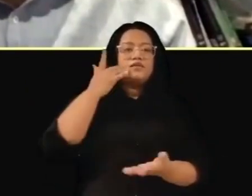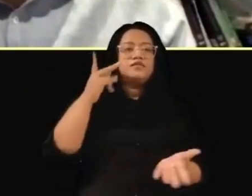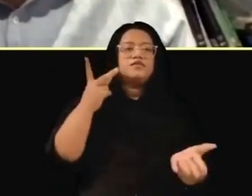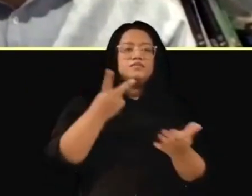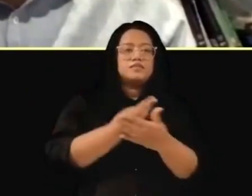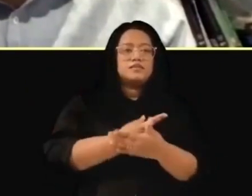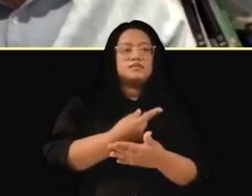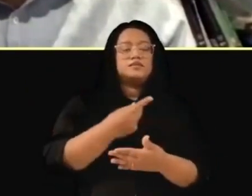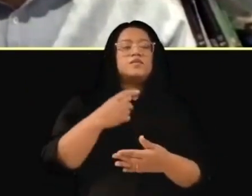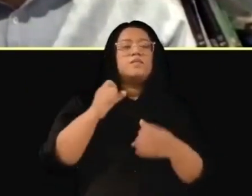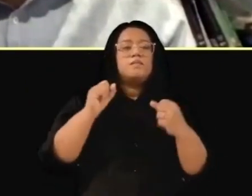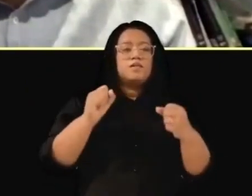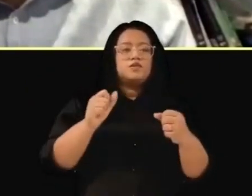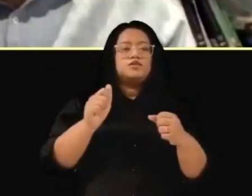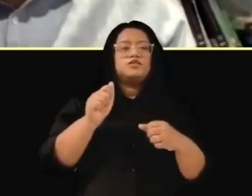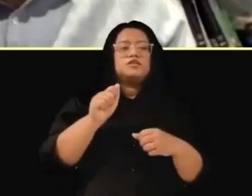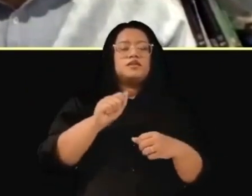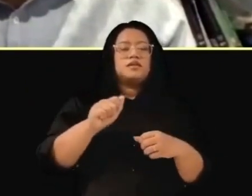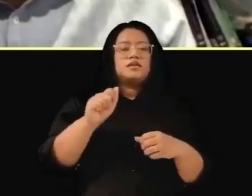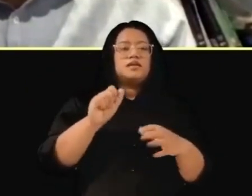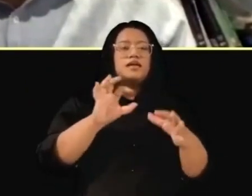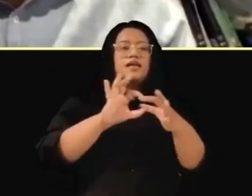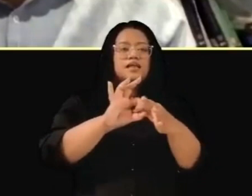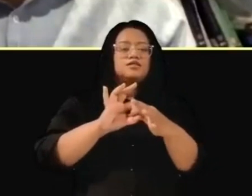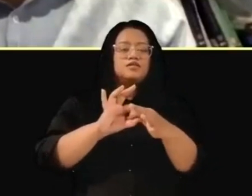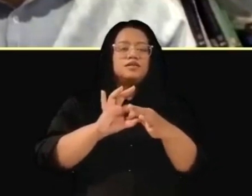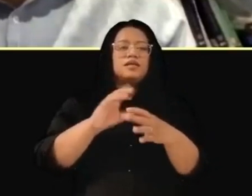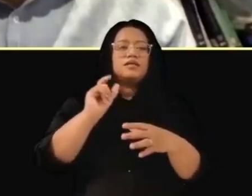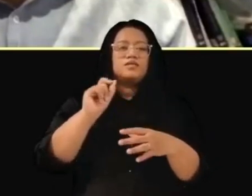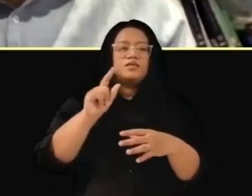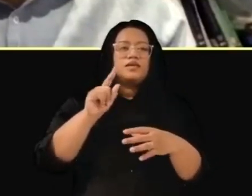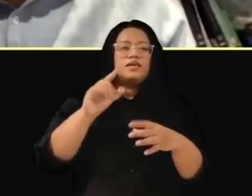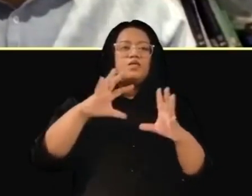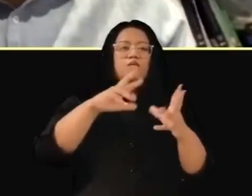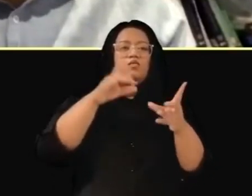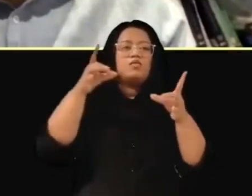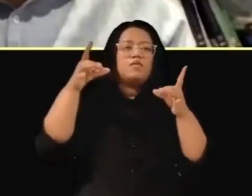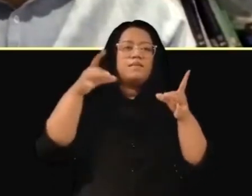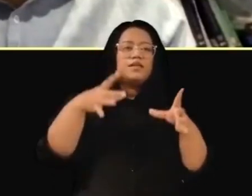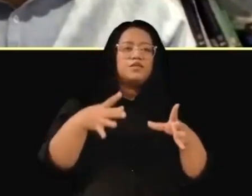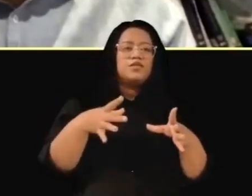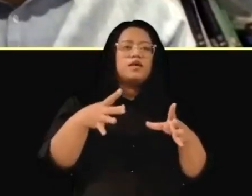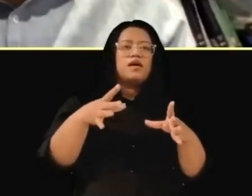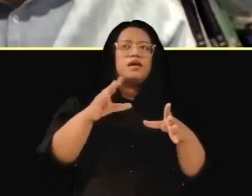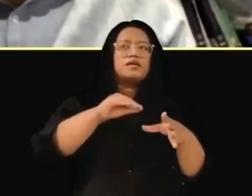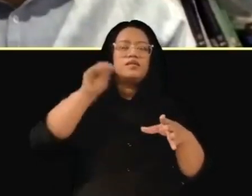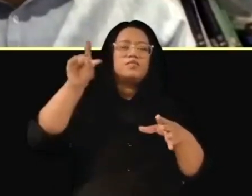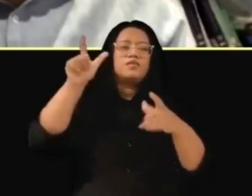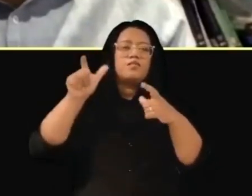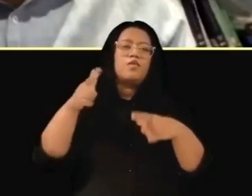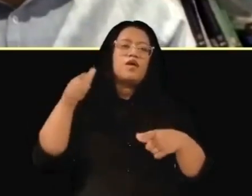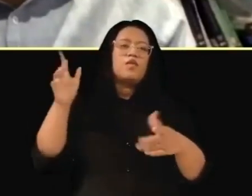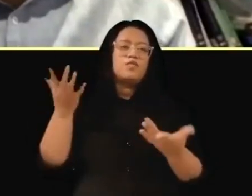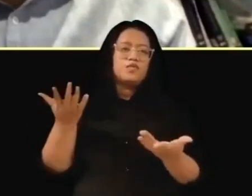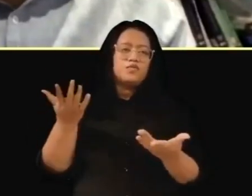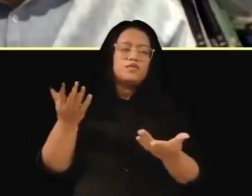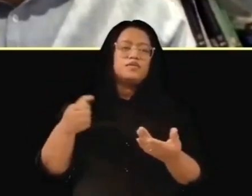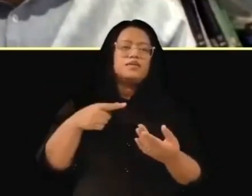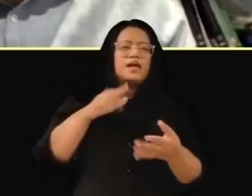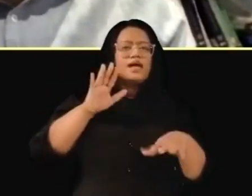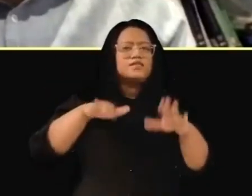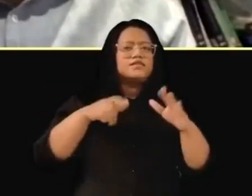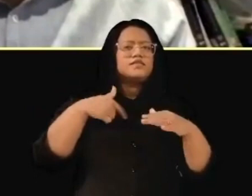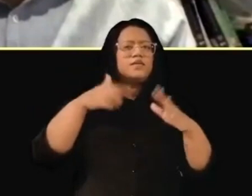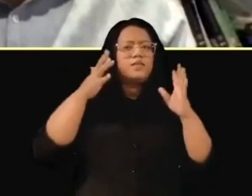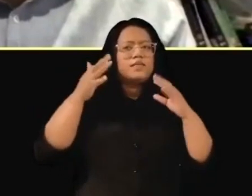estar sendo associada à ideia de você ter que abandonar o planeta Terra. E eu, quando falo isso para meus alunos, eu brinco com eles e falei, bom,